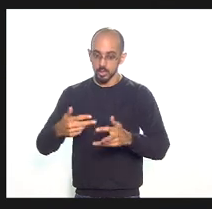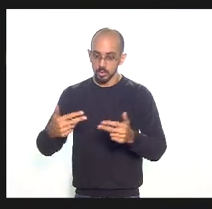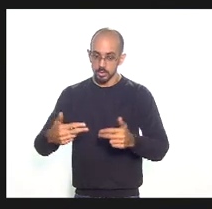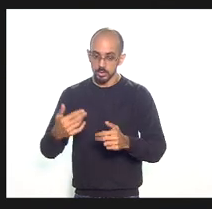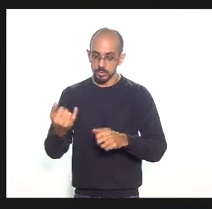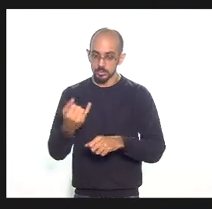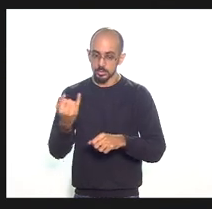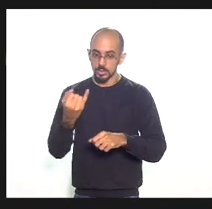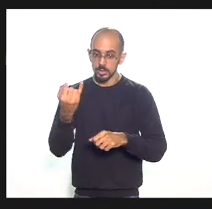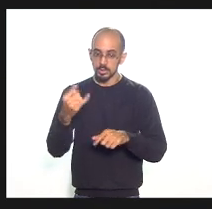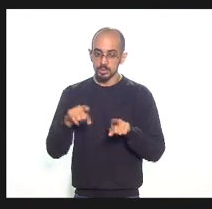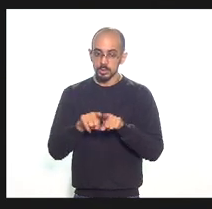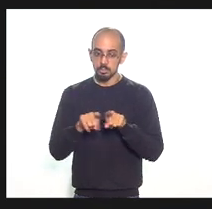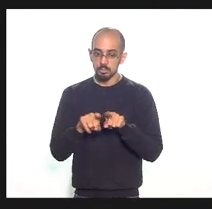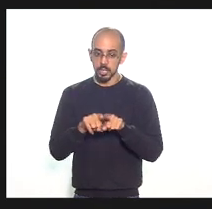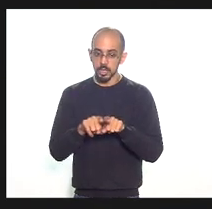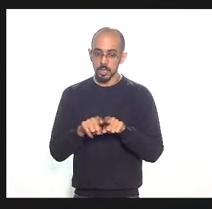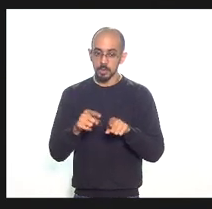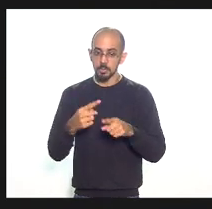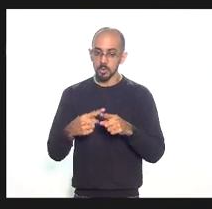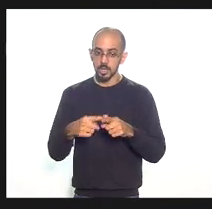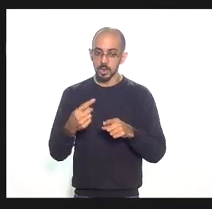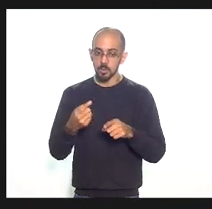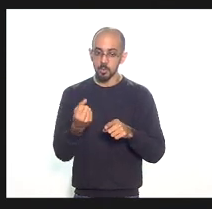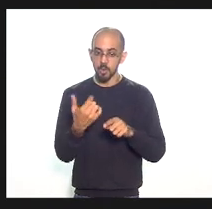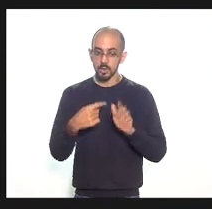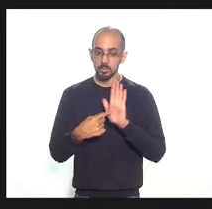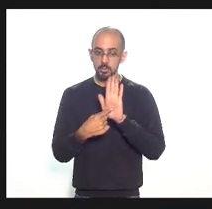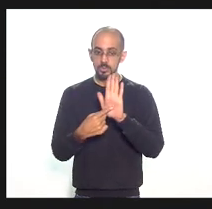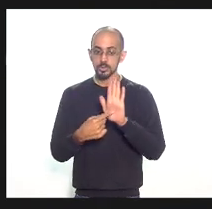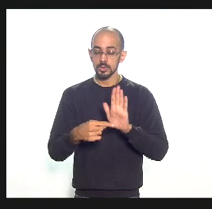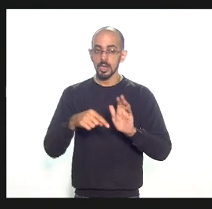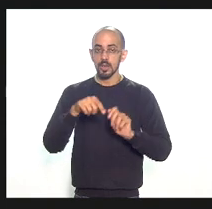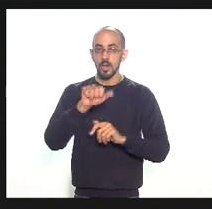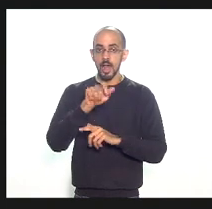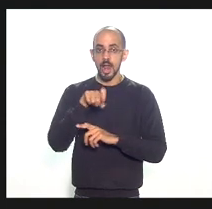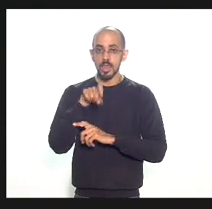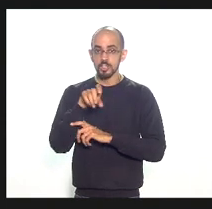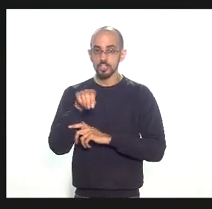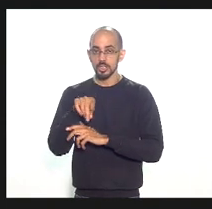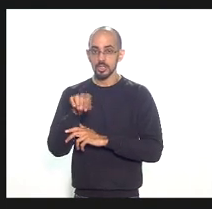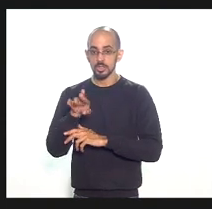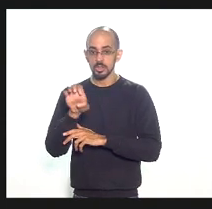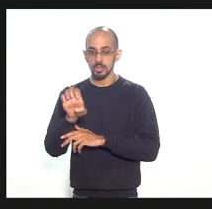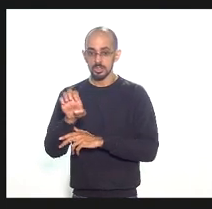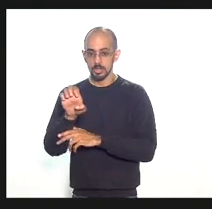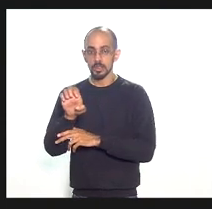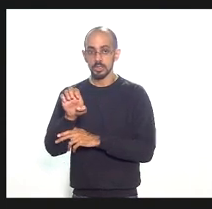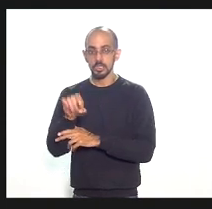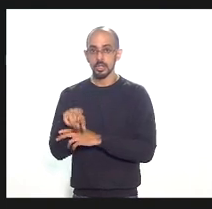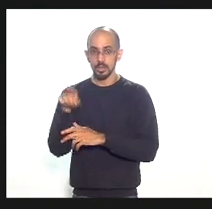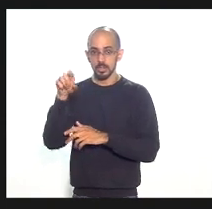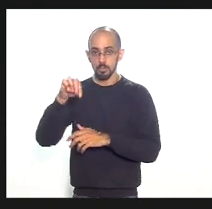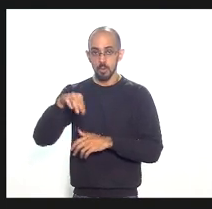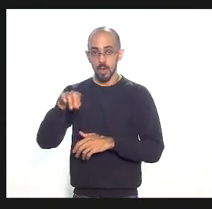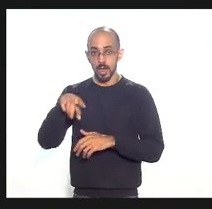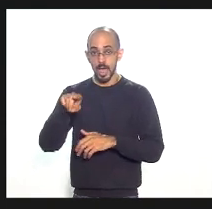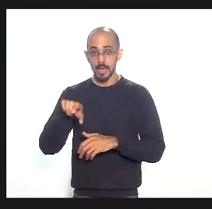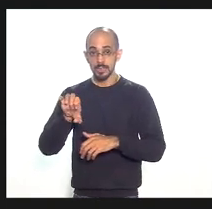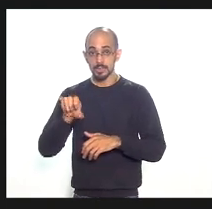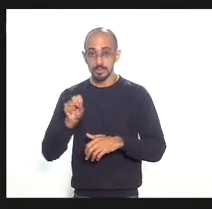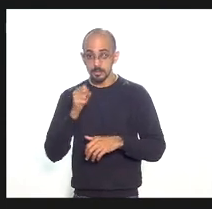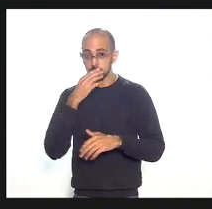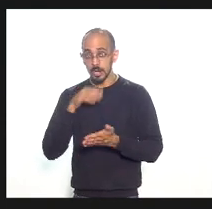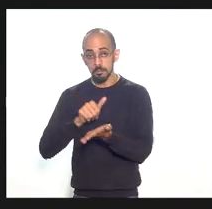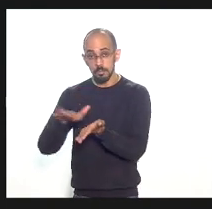apresentei o pedido de impeachment do Alexandre de Moraes lá em Brasília, eu tive que abrir firma e fazer o reconhecimento. Sabe